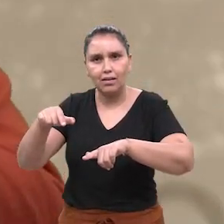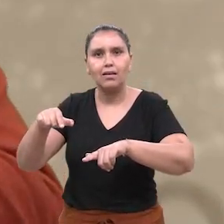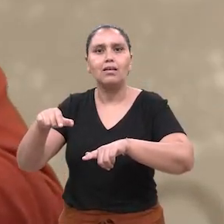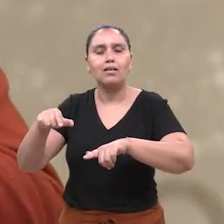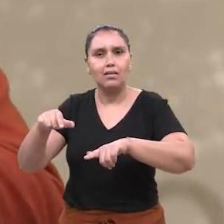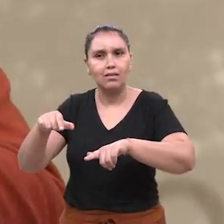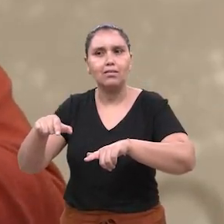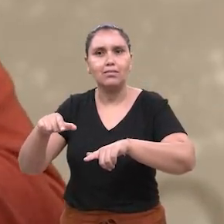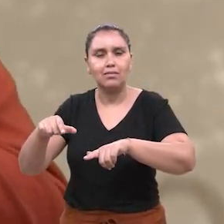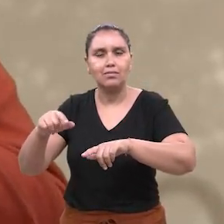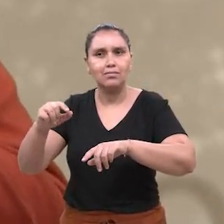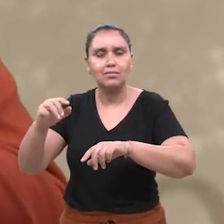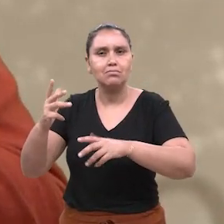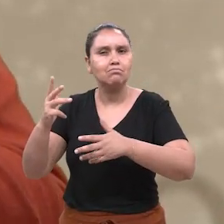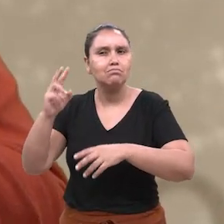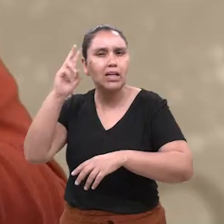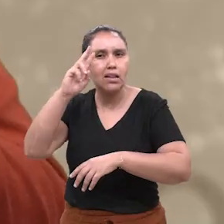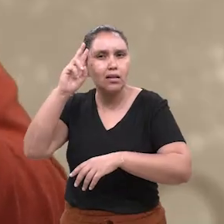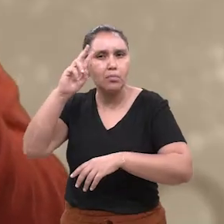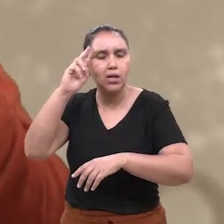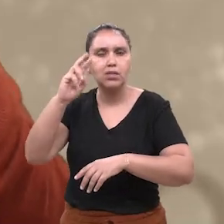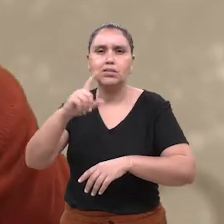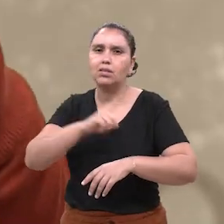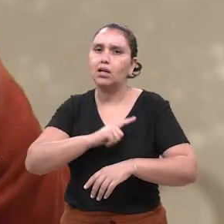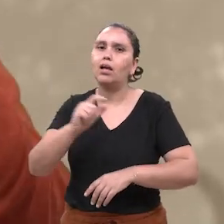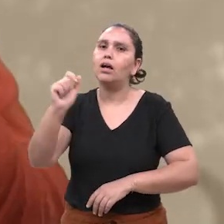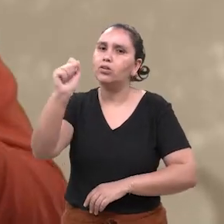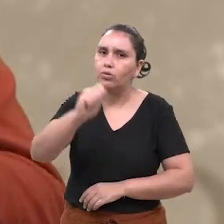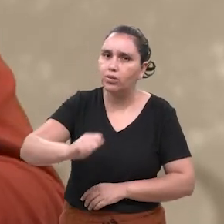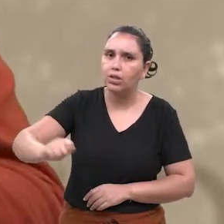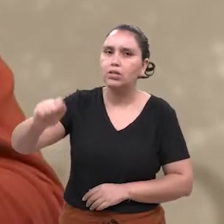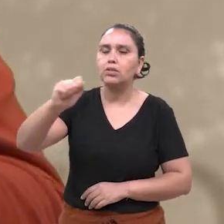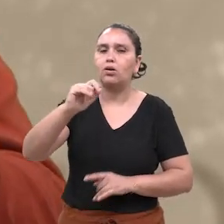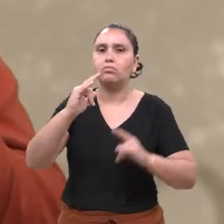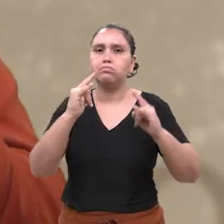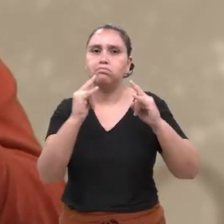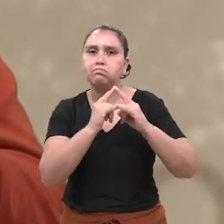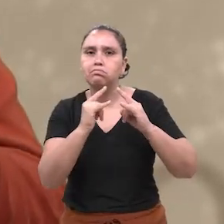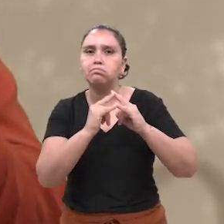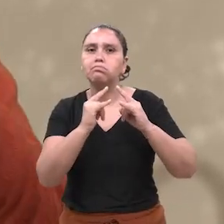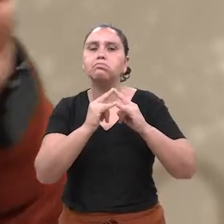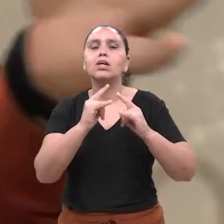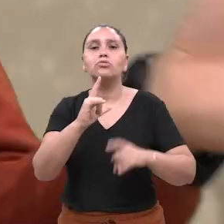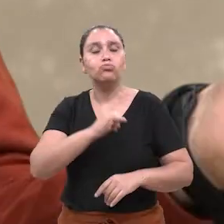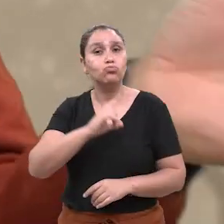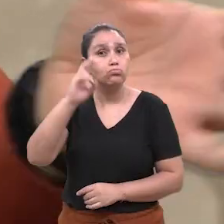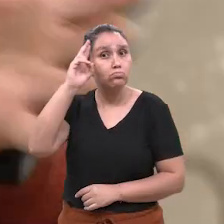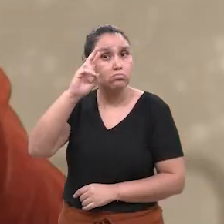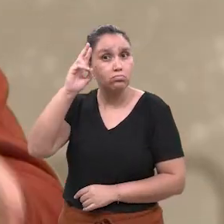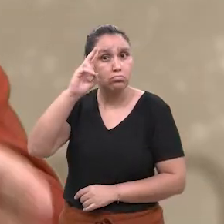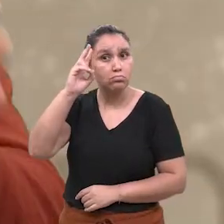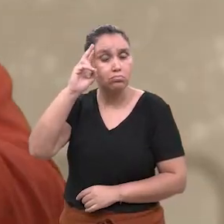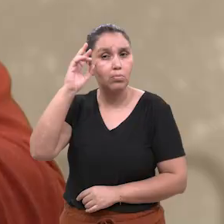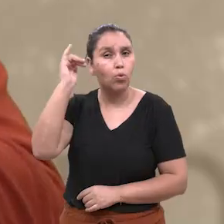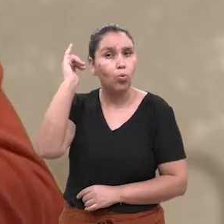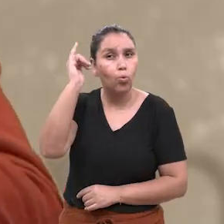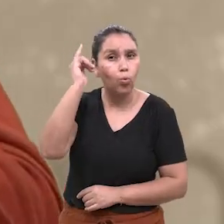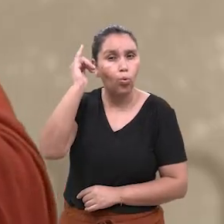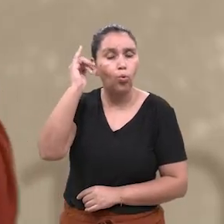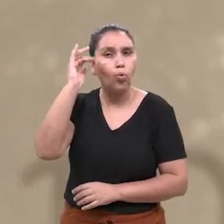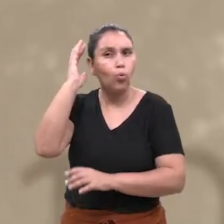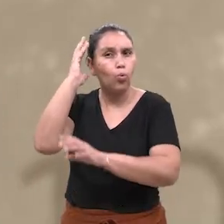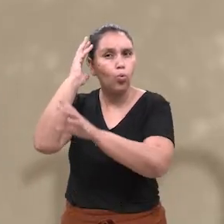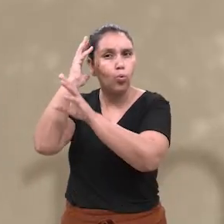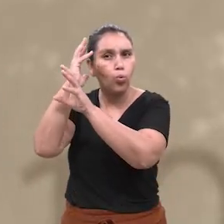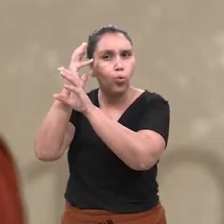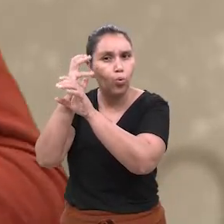presidente até o presidente atual. E tu pega todas as entidades, elas tinham os seus memoriais para mostrar e